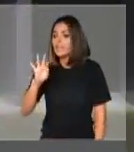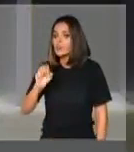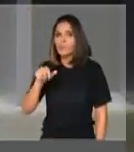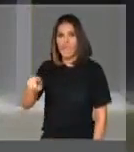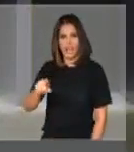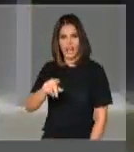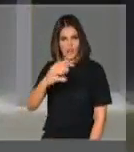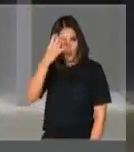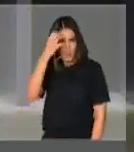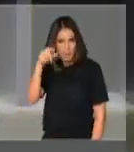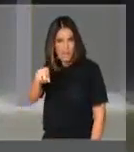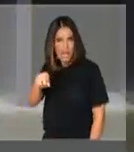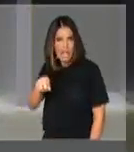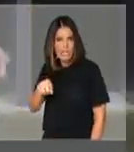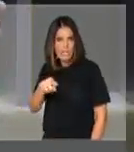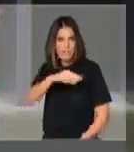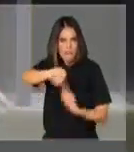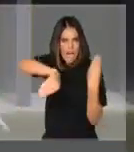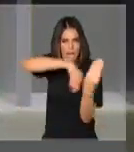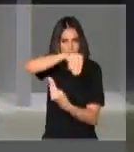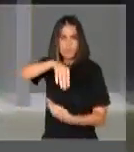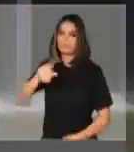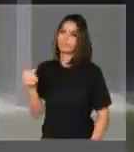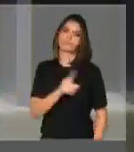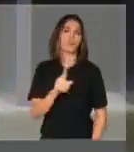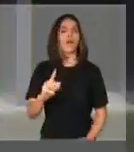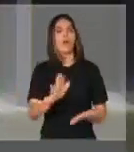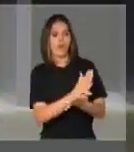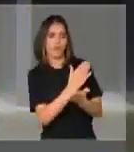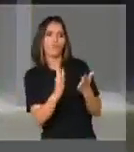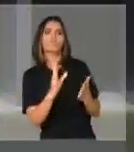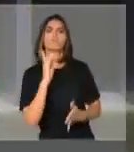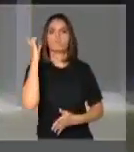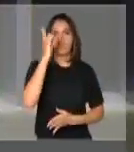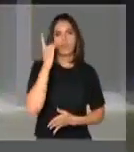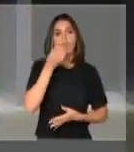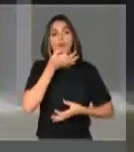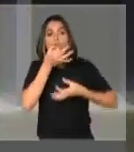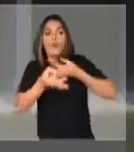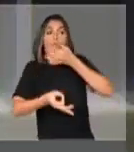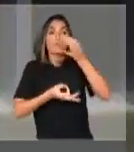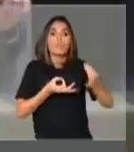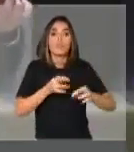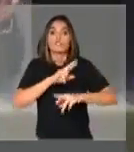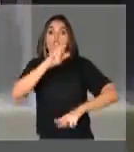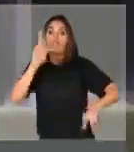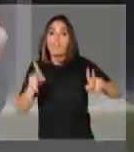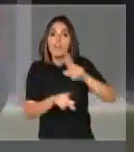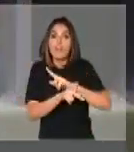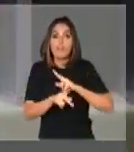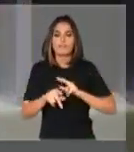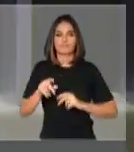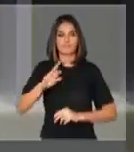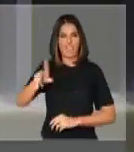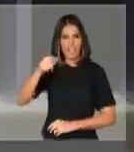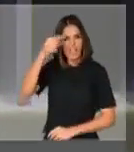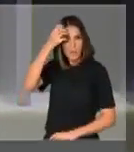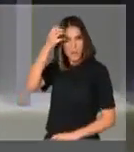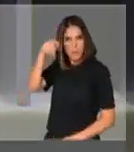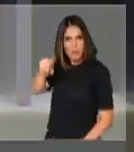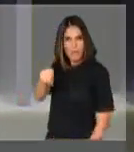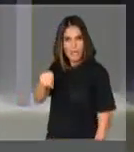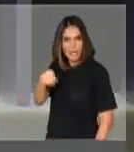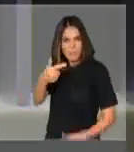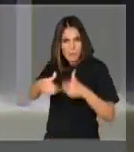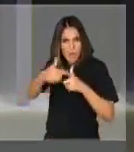pelo caos. Parlamentares que divergem de pontos importantes não são os responsáveis pelo caos.